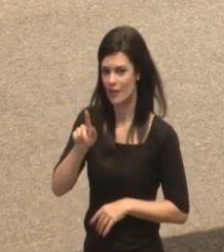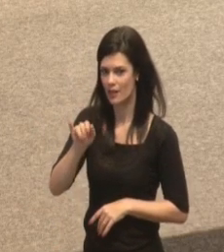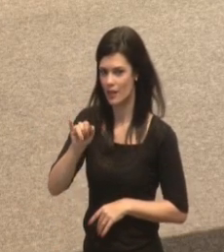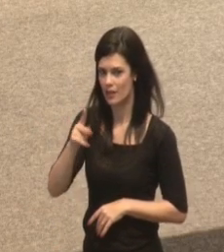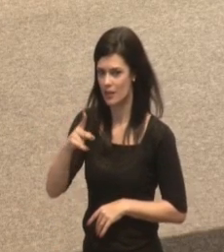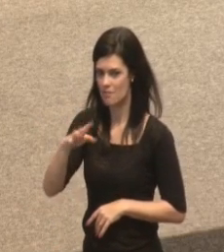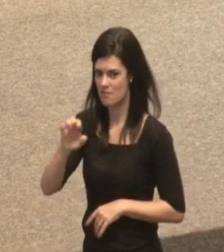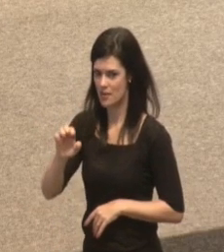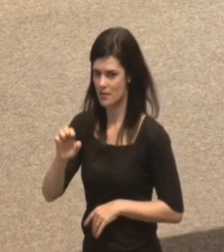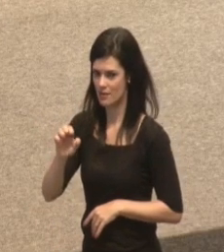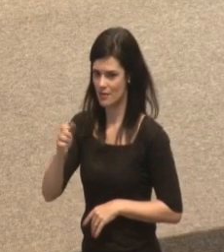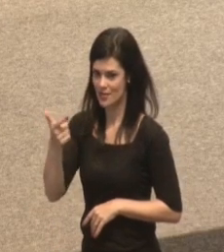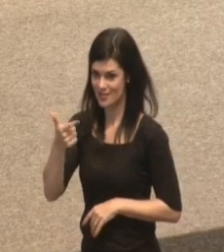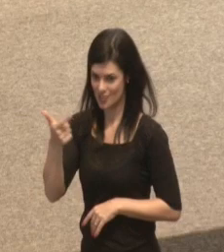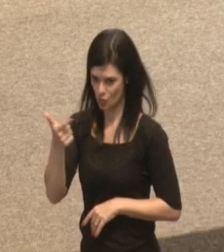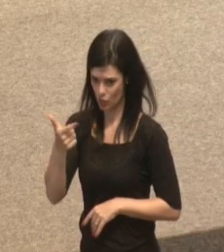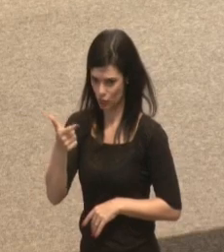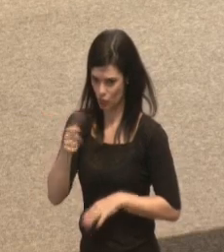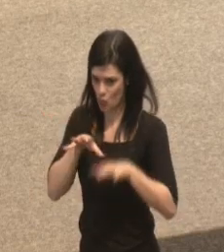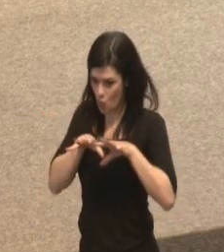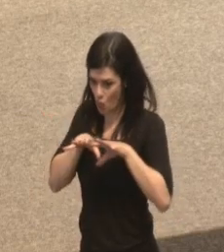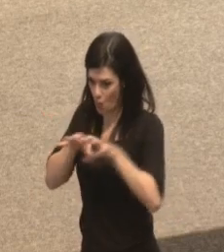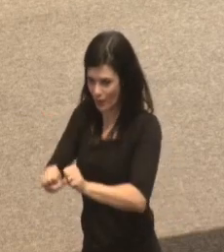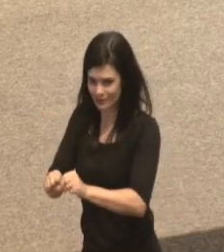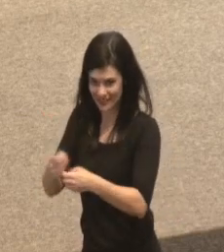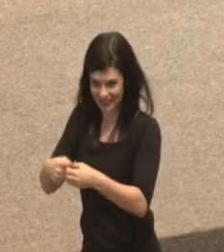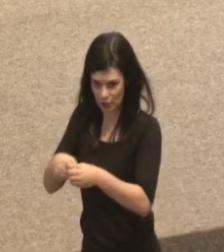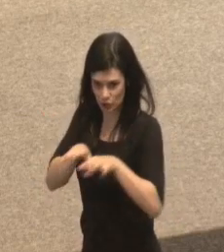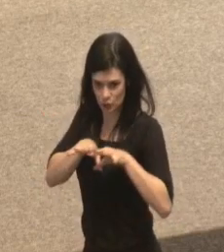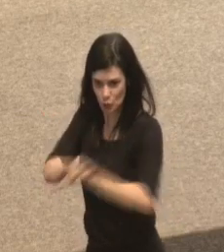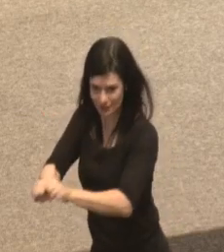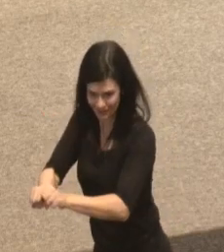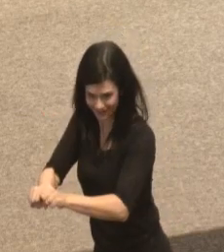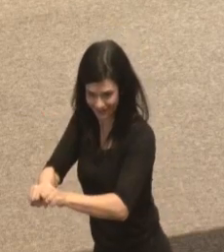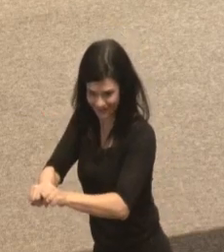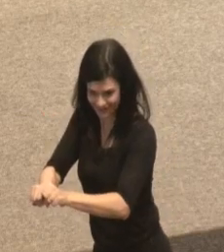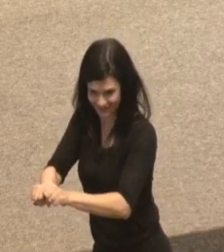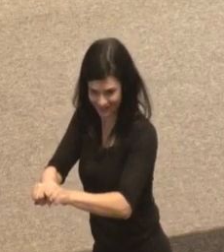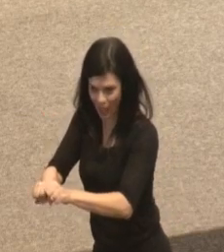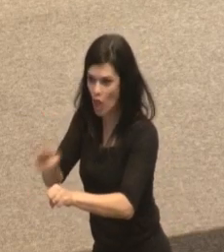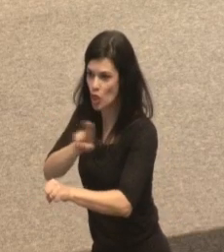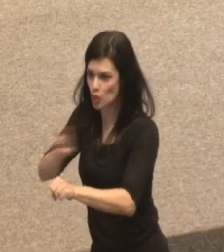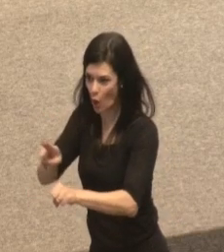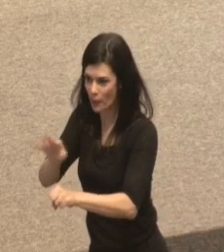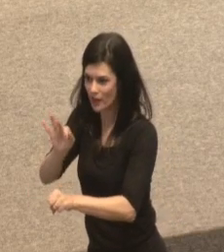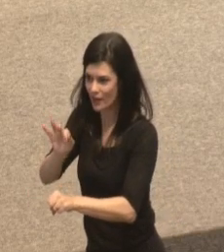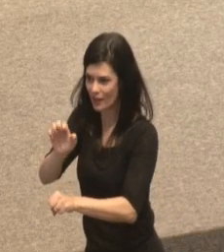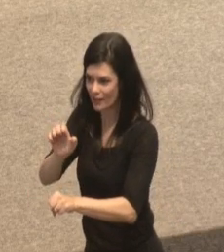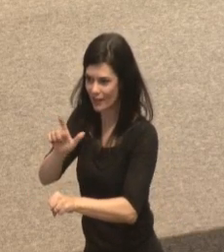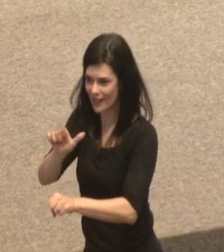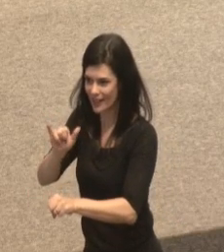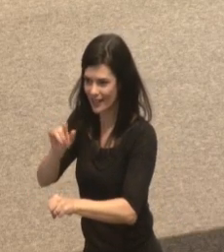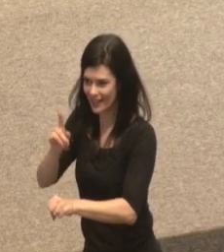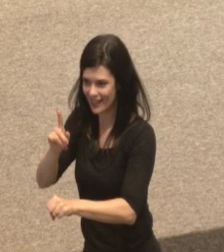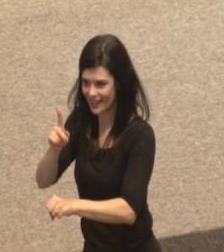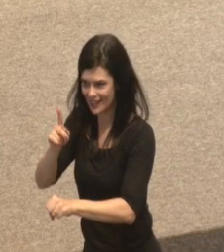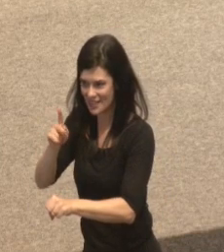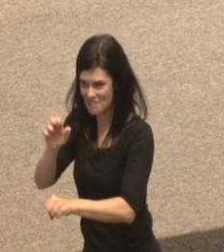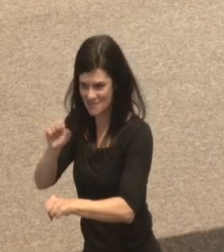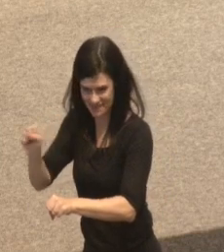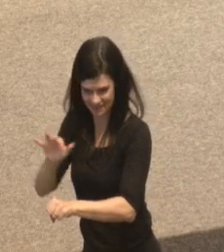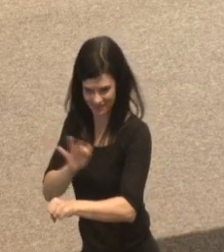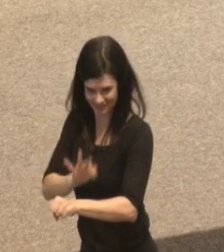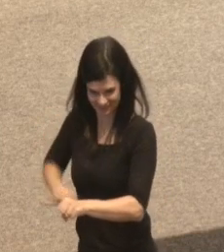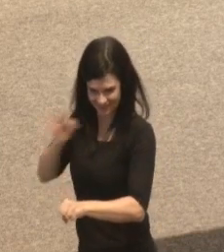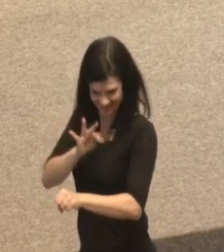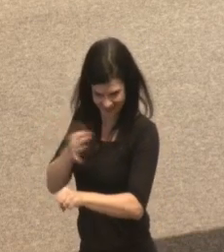conquistou aquela cidade e colocou o nome dela de Filipos, em homenagem a si mesmo. Ali surge então a cidade de Filipos, na